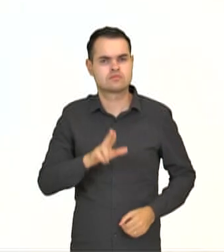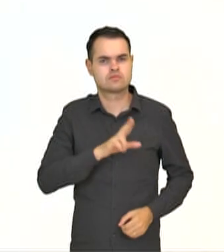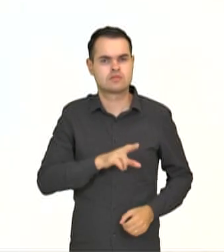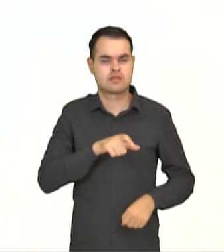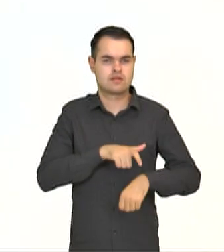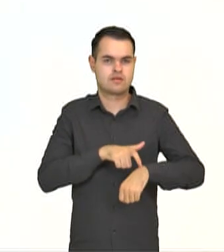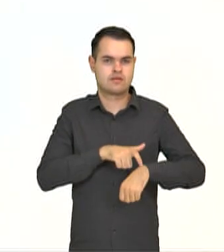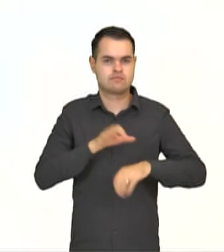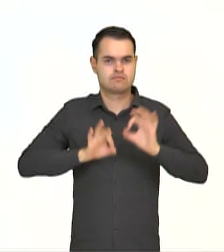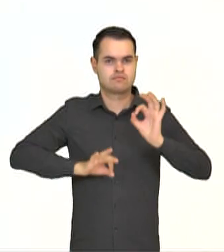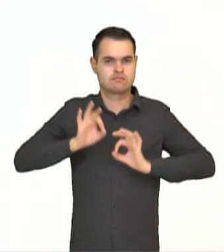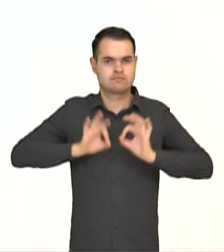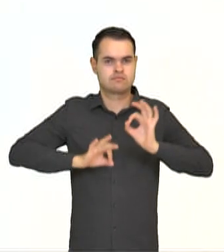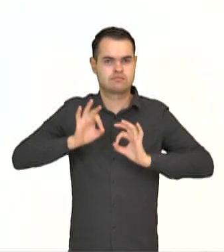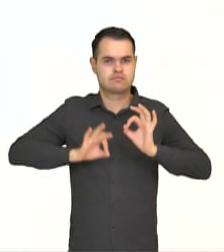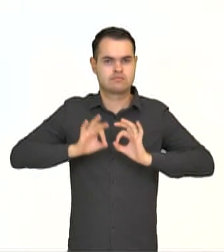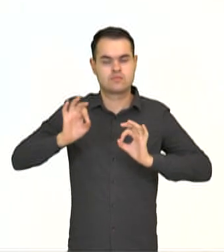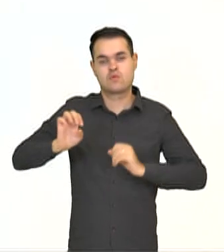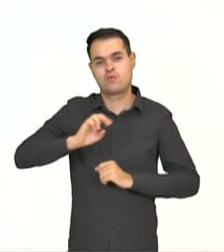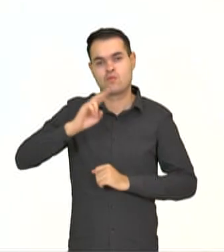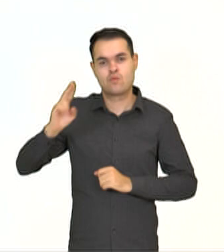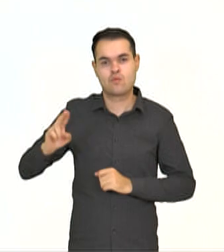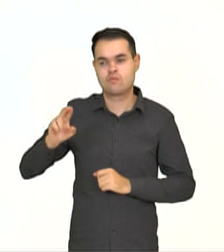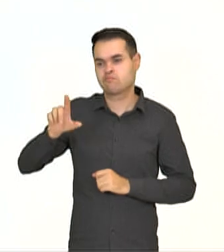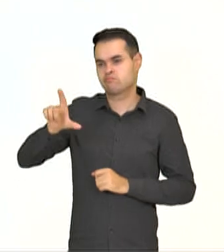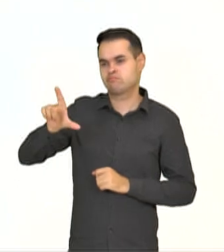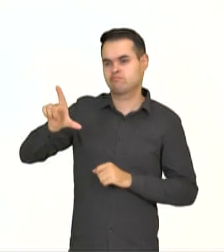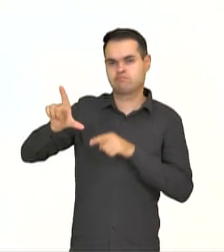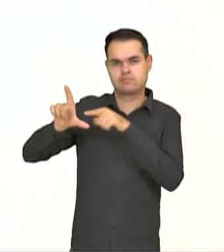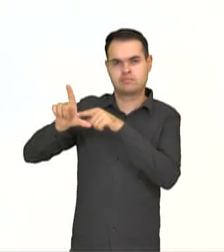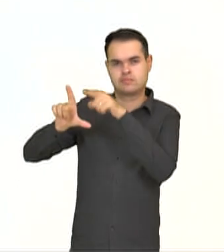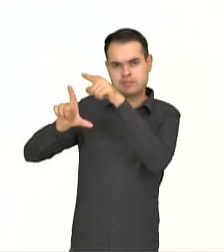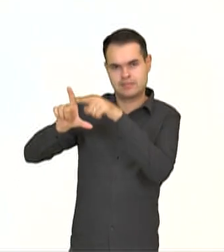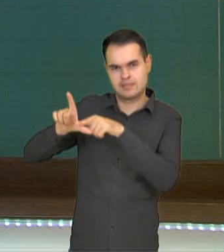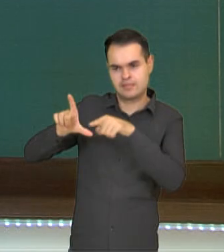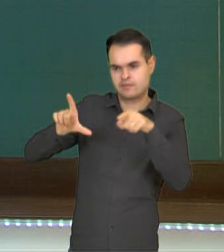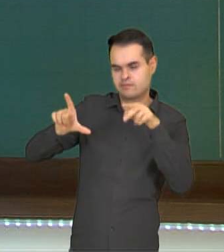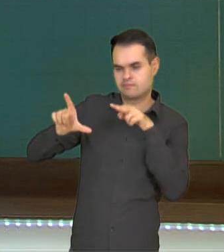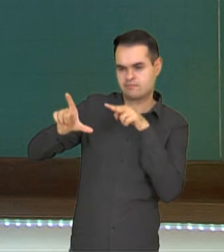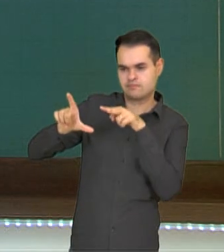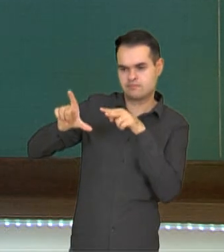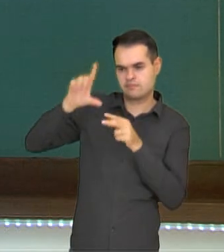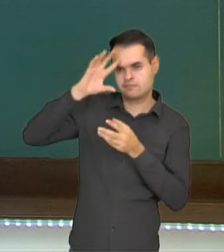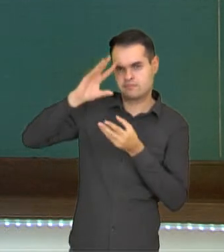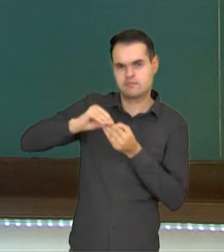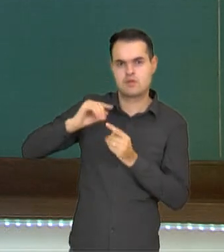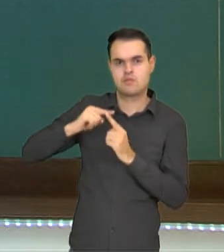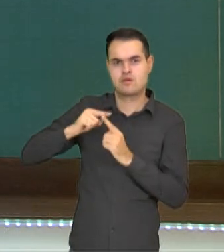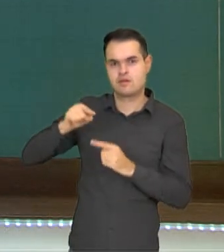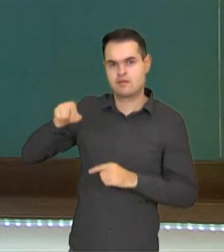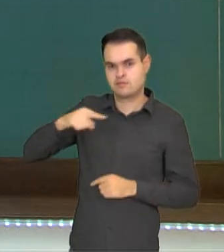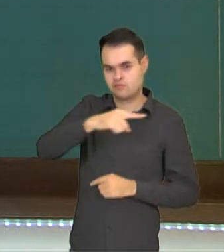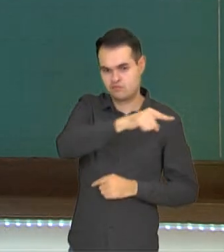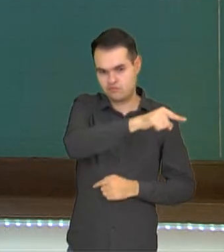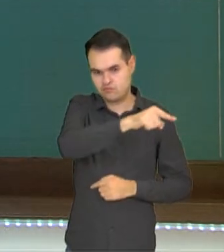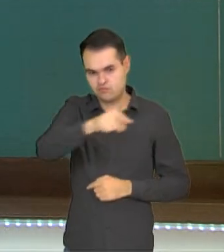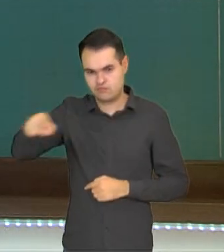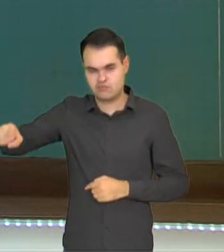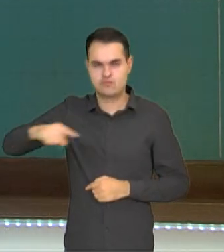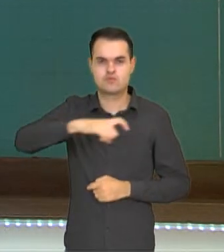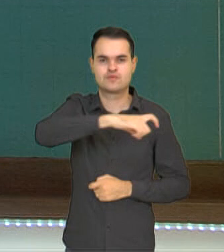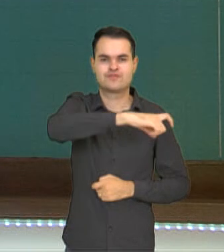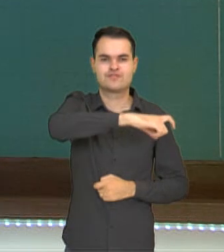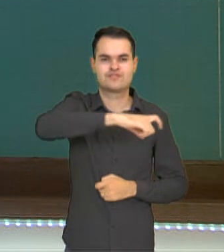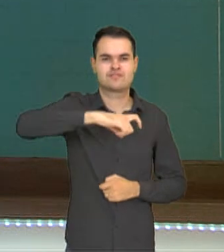hora de montar ou interpretar um gráfico. Sabe por quê? Porque lá no eixo x, o zero